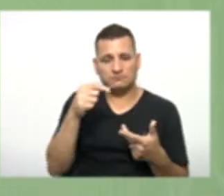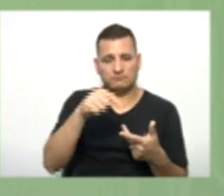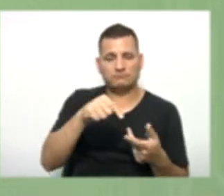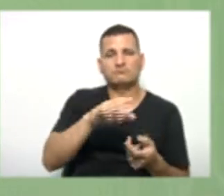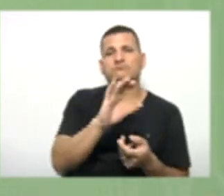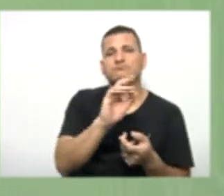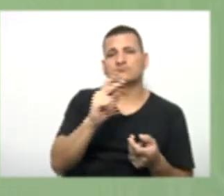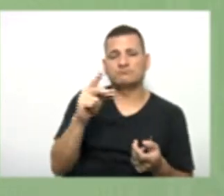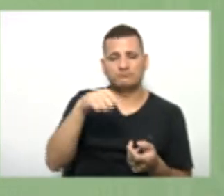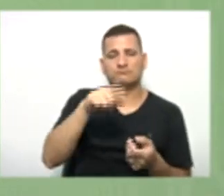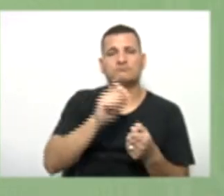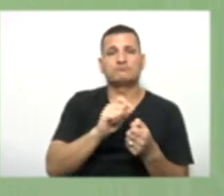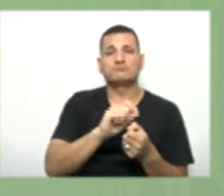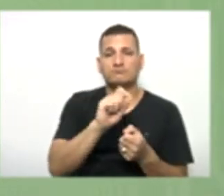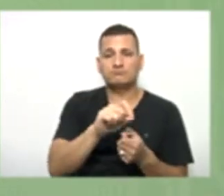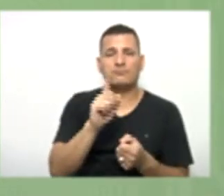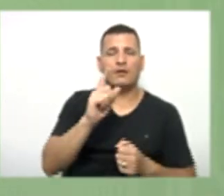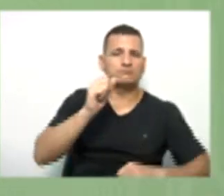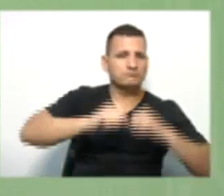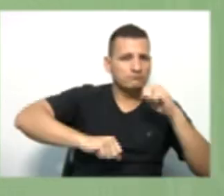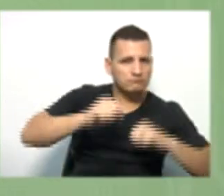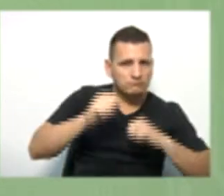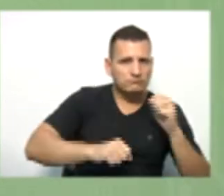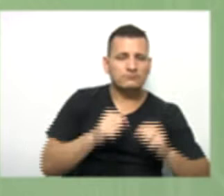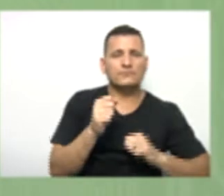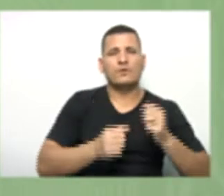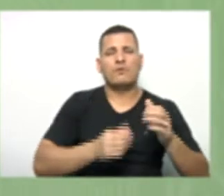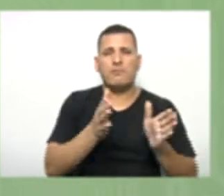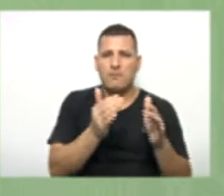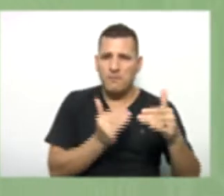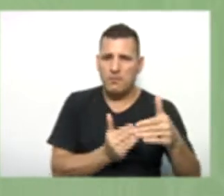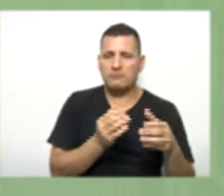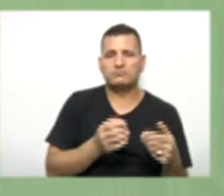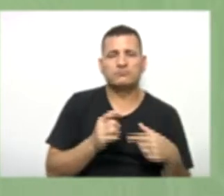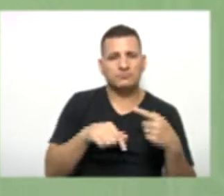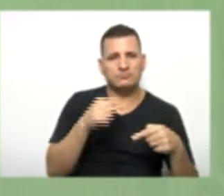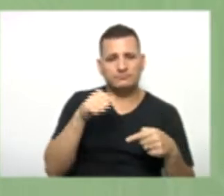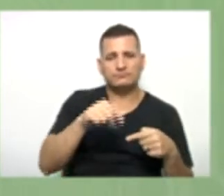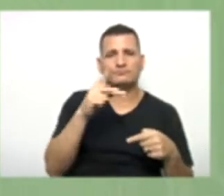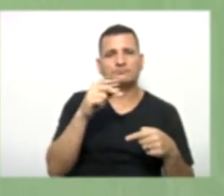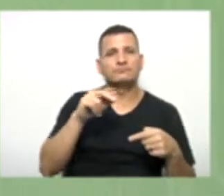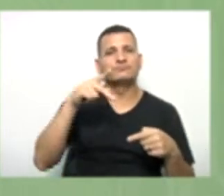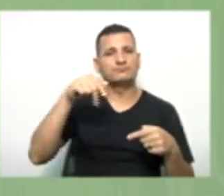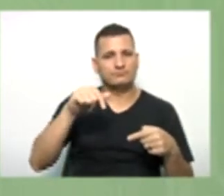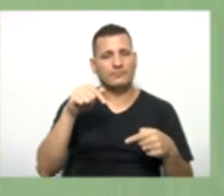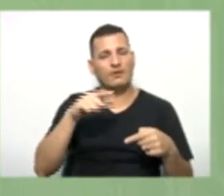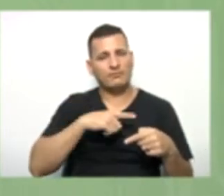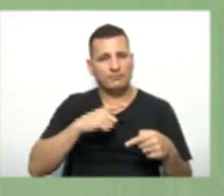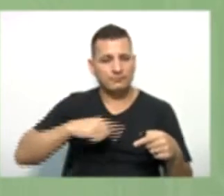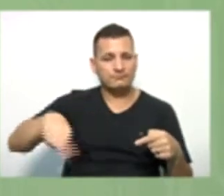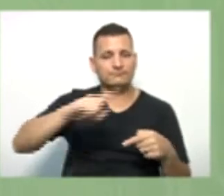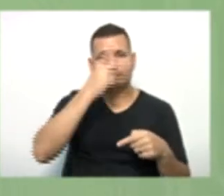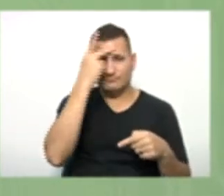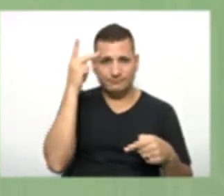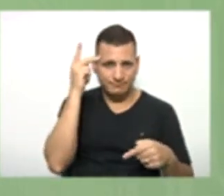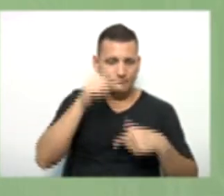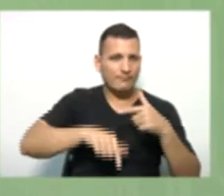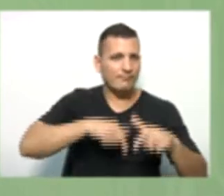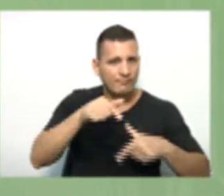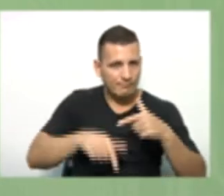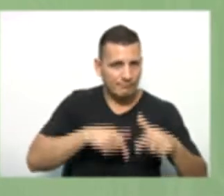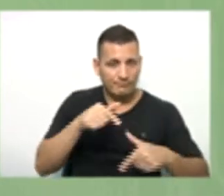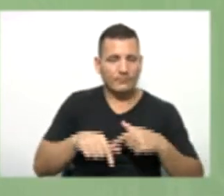tem que processar essas frutas e, para isso, para gerar a polpa de fruta, ela tem empregados. Então, dispêndios e despesas